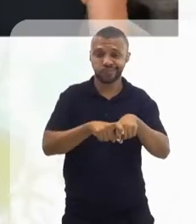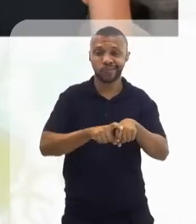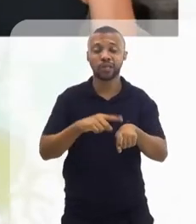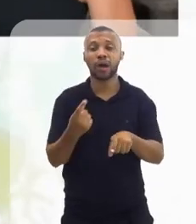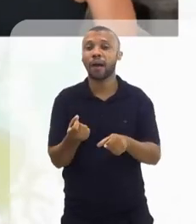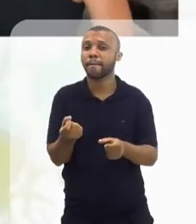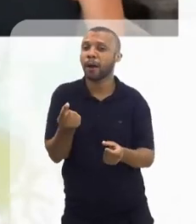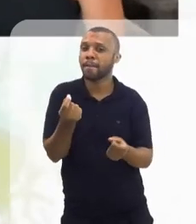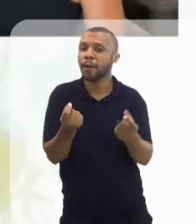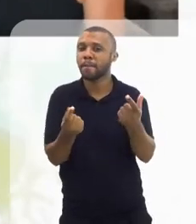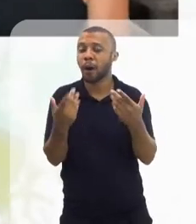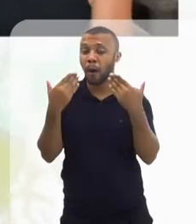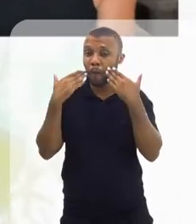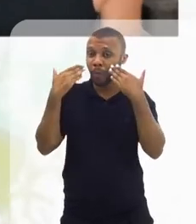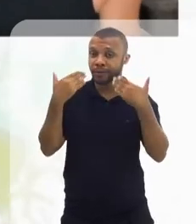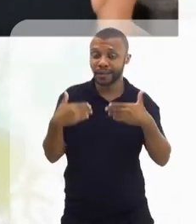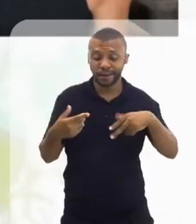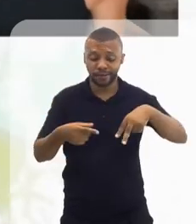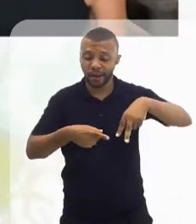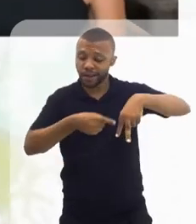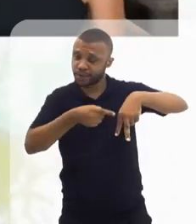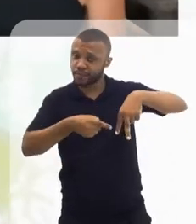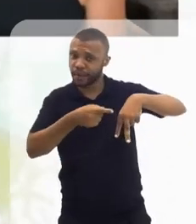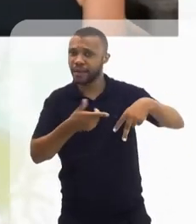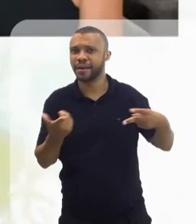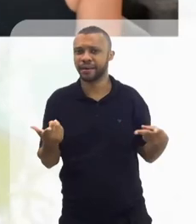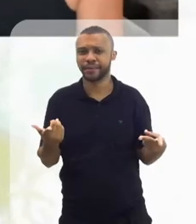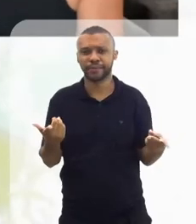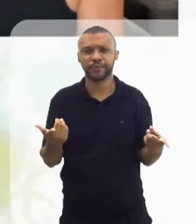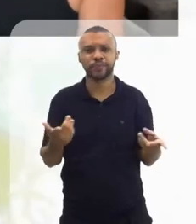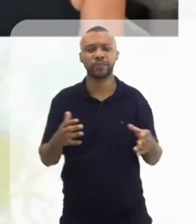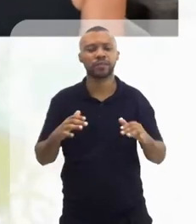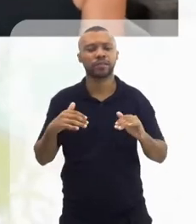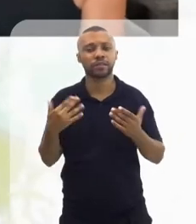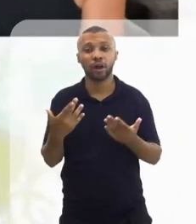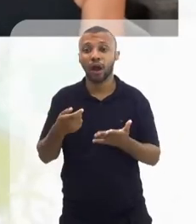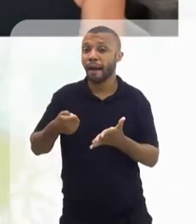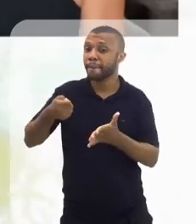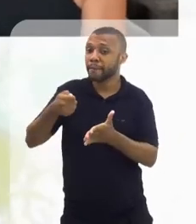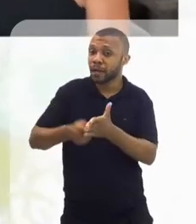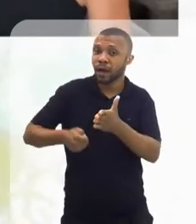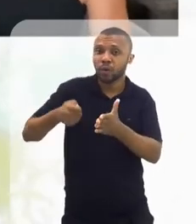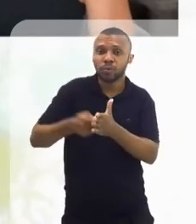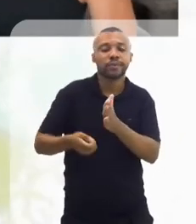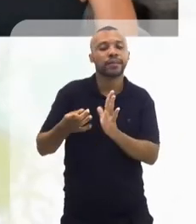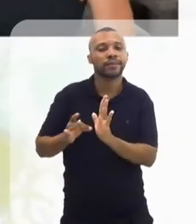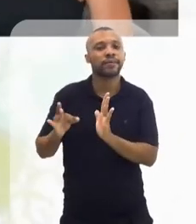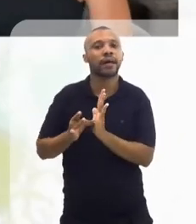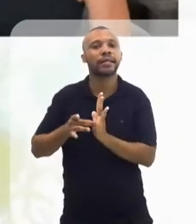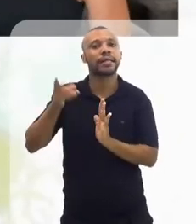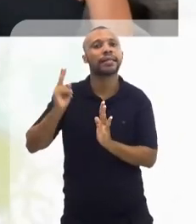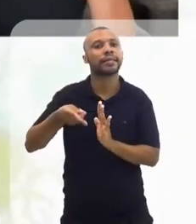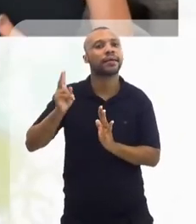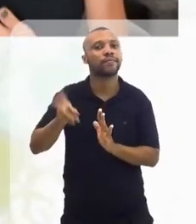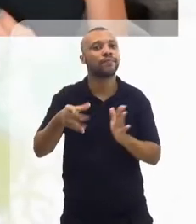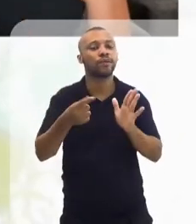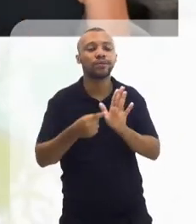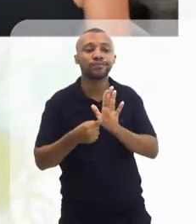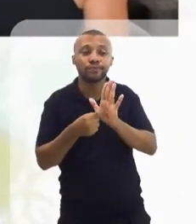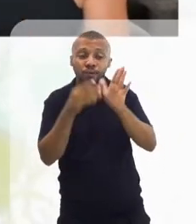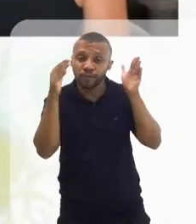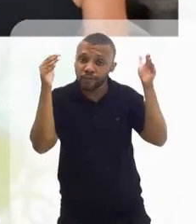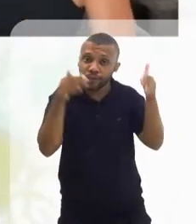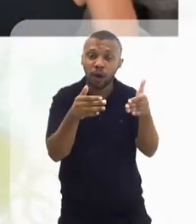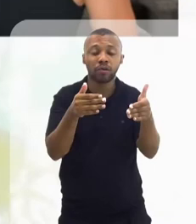quando, usava saia e ficava as pernas à mostra, sabe? eu acho que a minha luta, na verdade, sempre